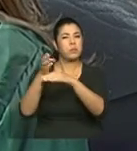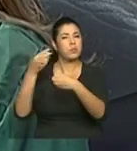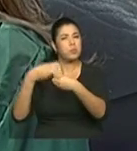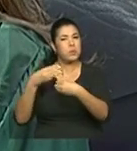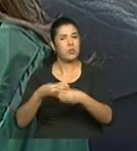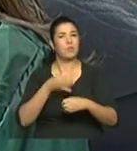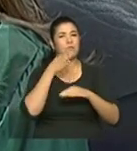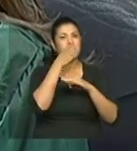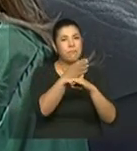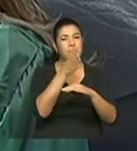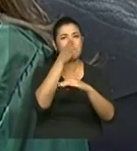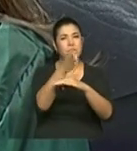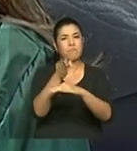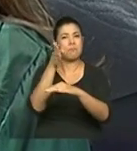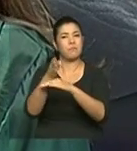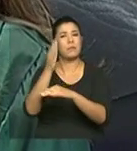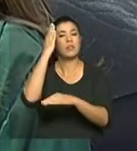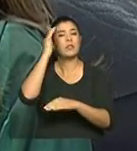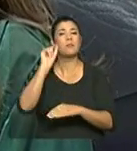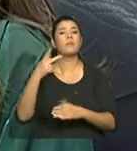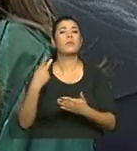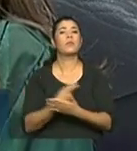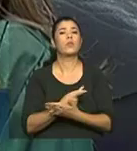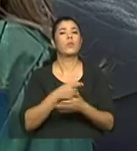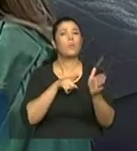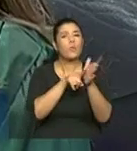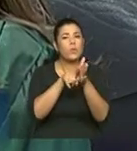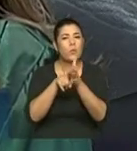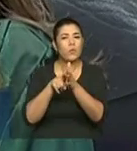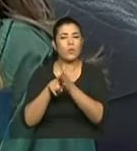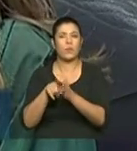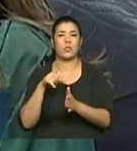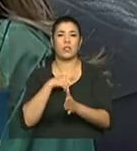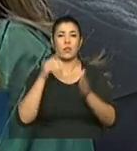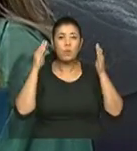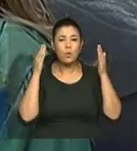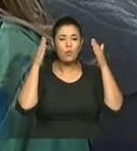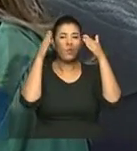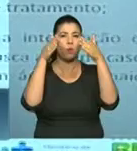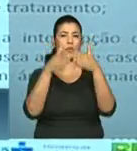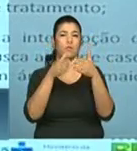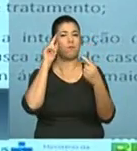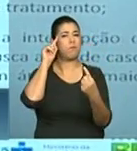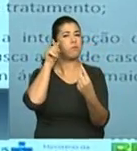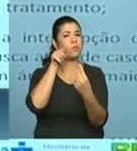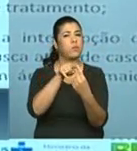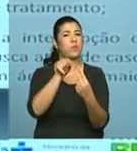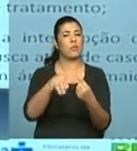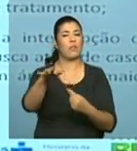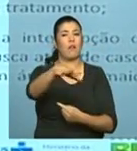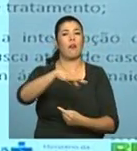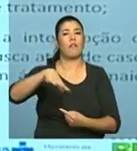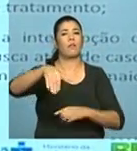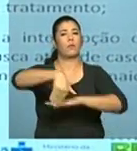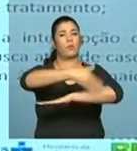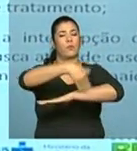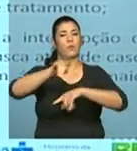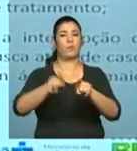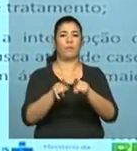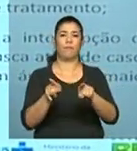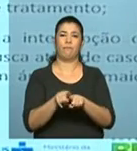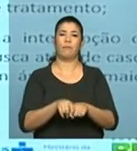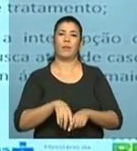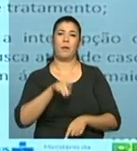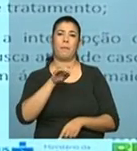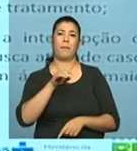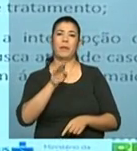seja, dentro dos municípios endêmicos, ainda focalizamos mais, colocamos o foco nas áreas, nas ruas e bairros de